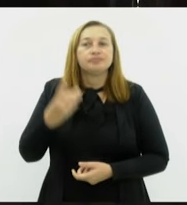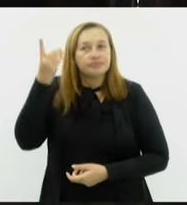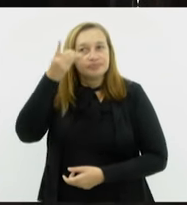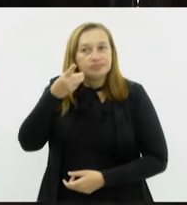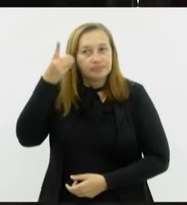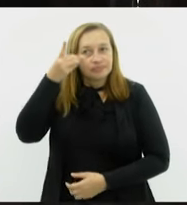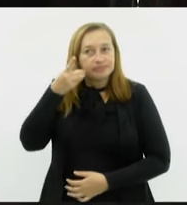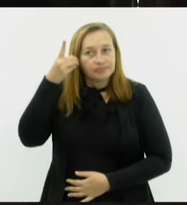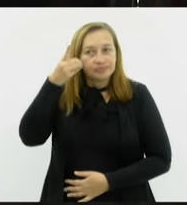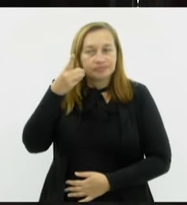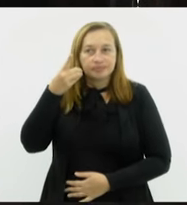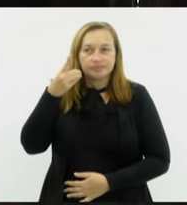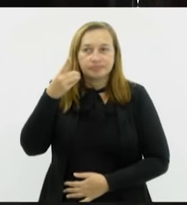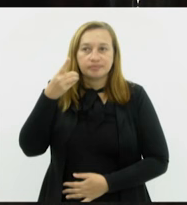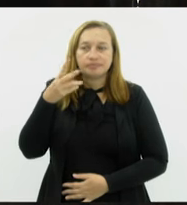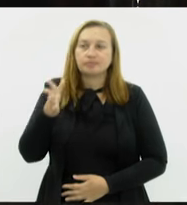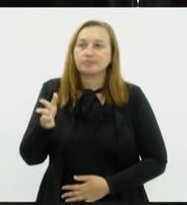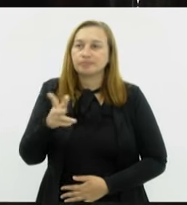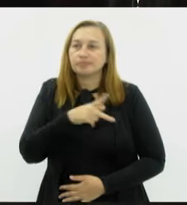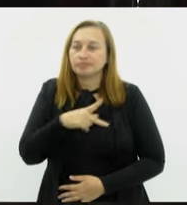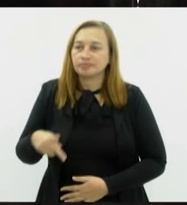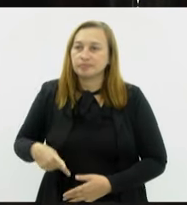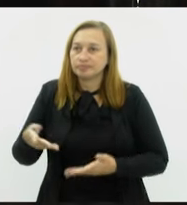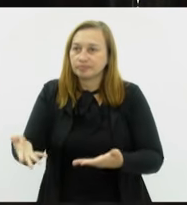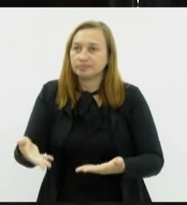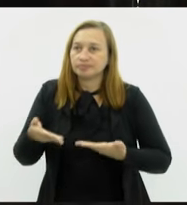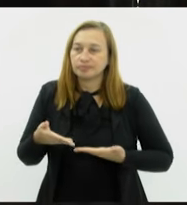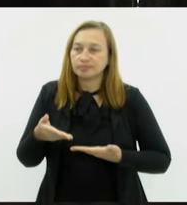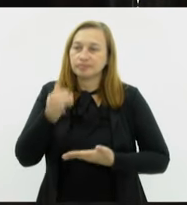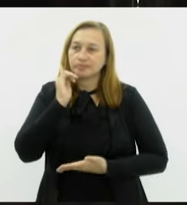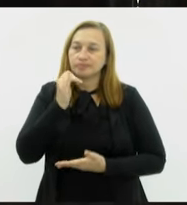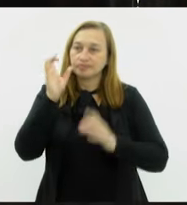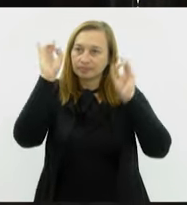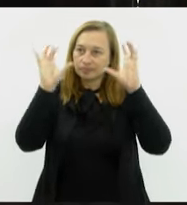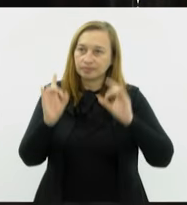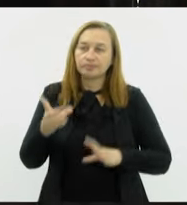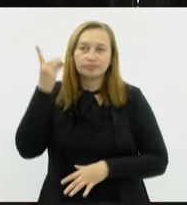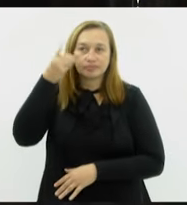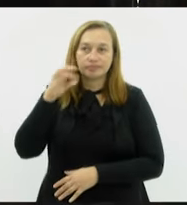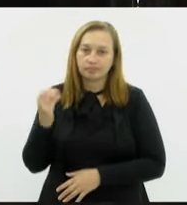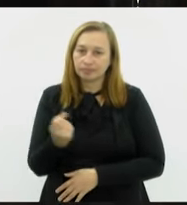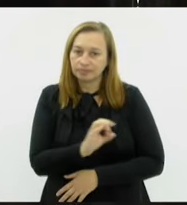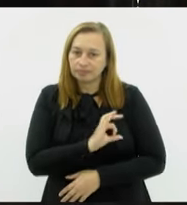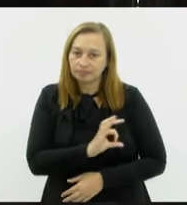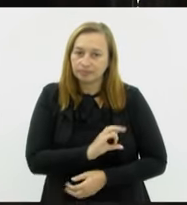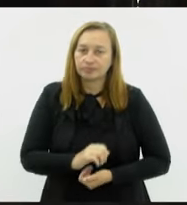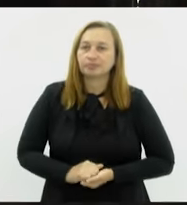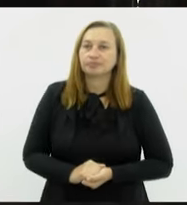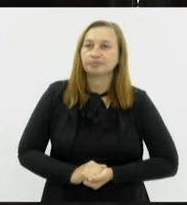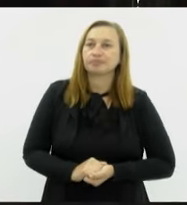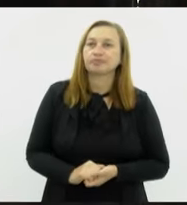deputado, a presidência designa relatoria especial, deputada Marta Rocha.